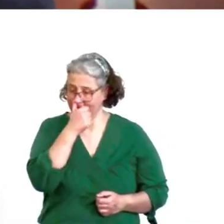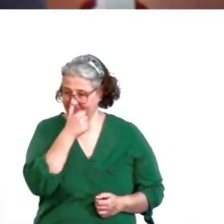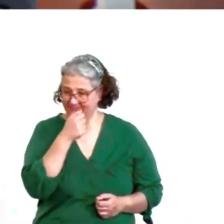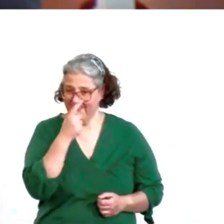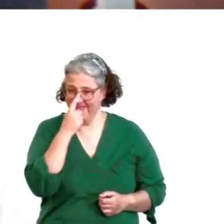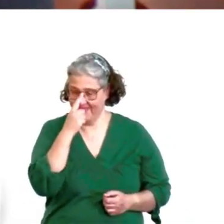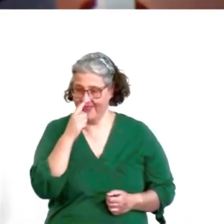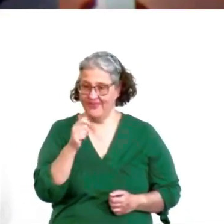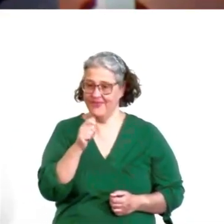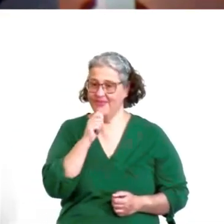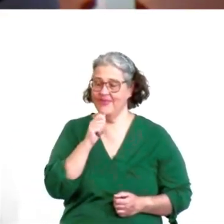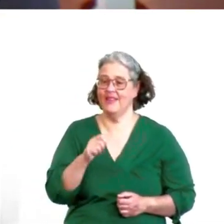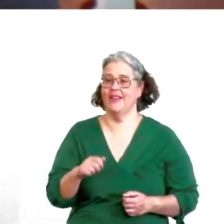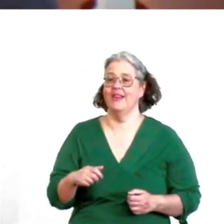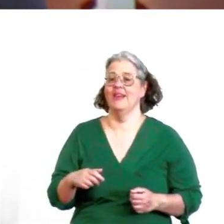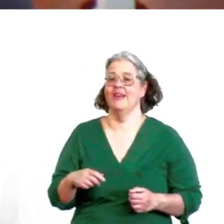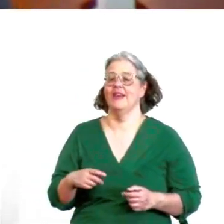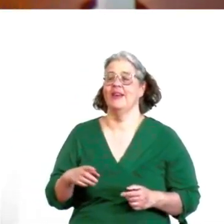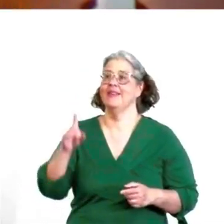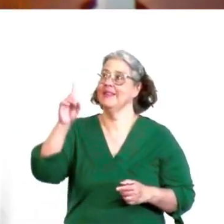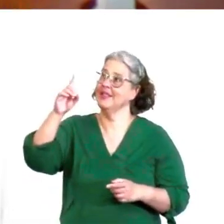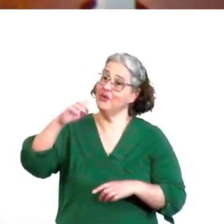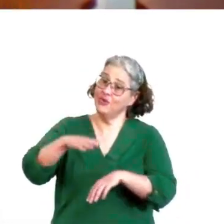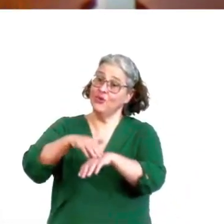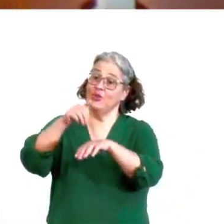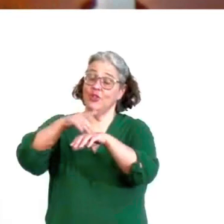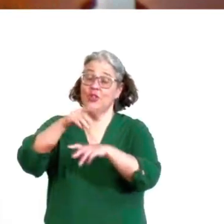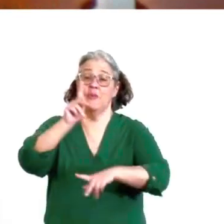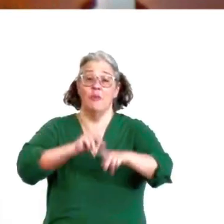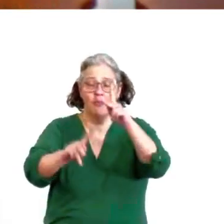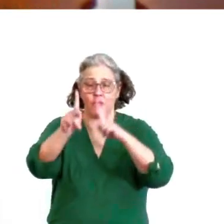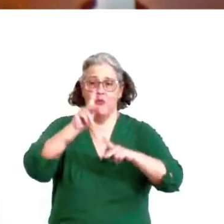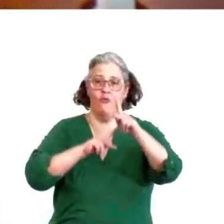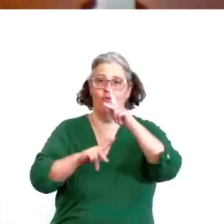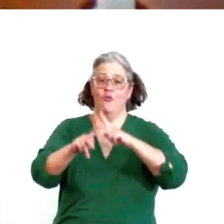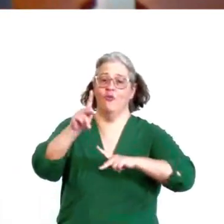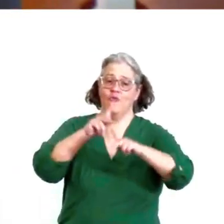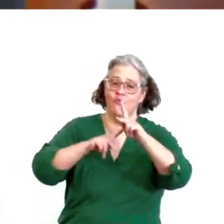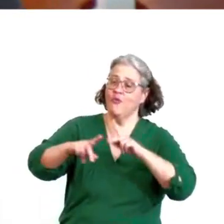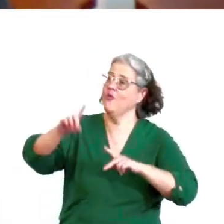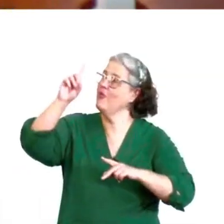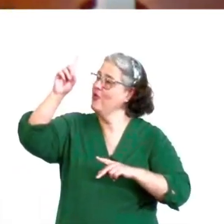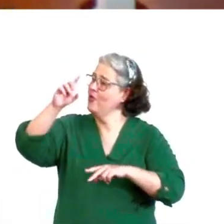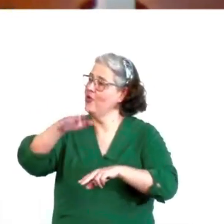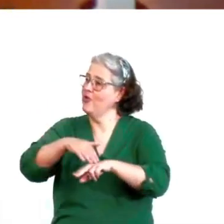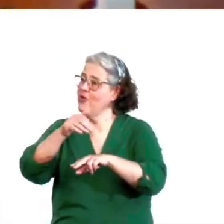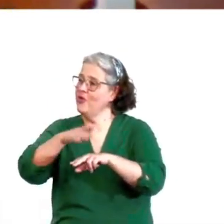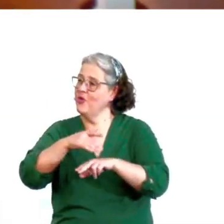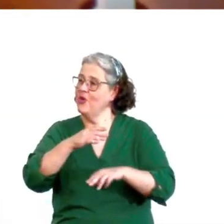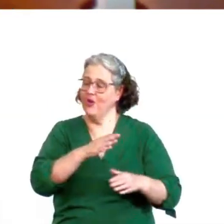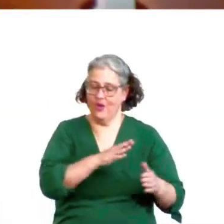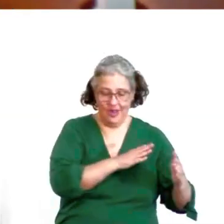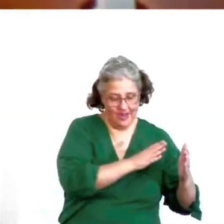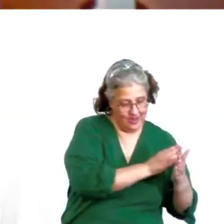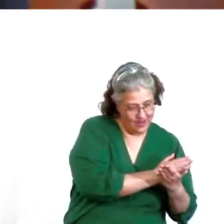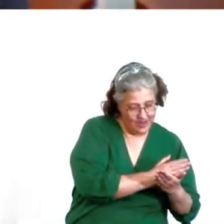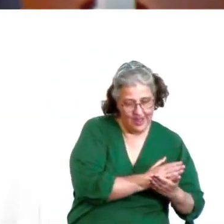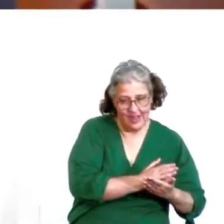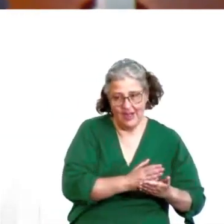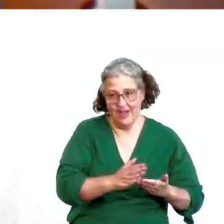E é assim que Deus chama. Deus chama um povo para ser o seu povo de um contexto